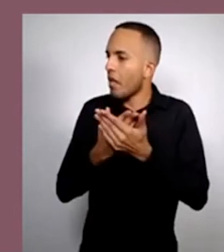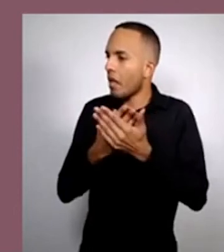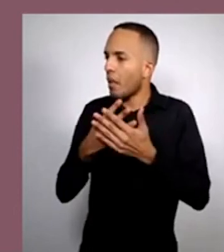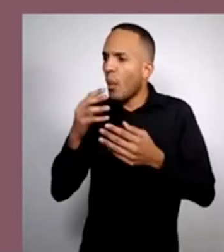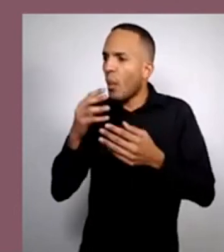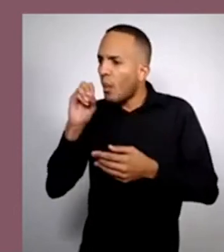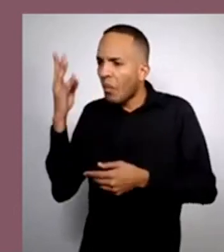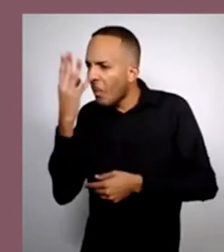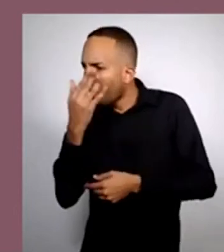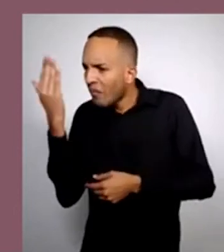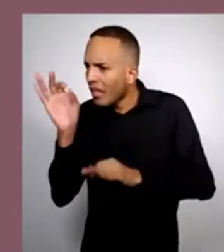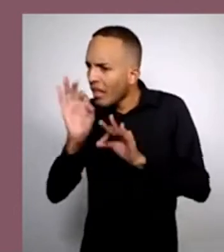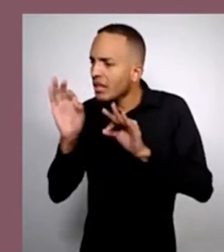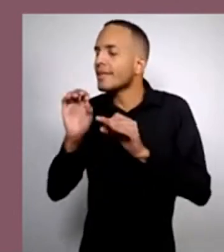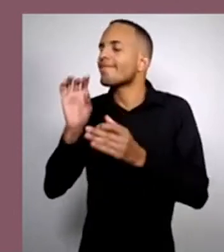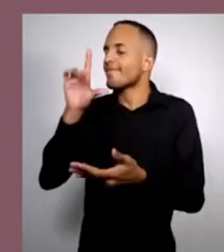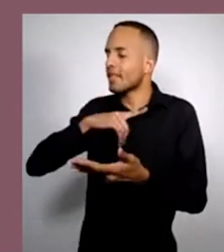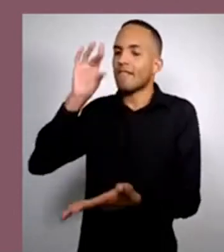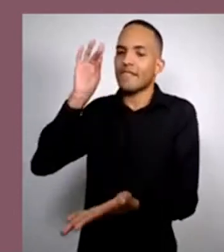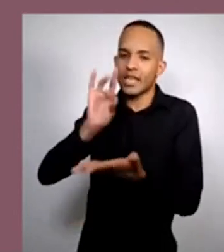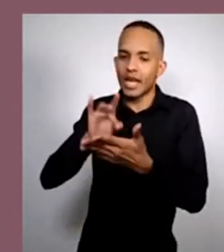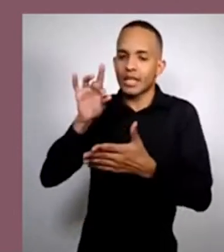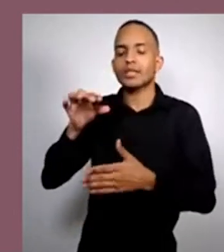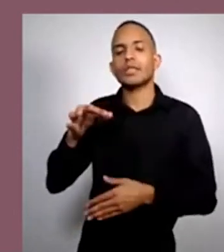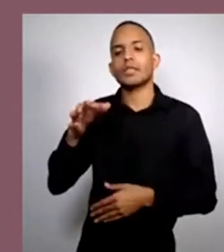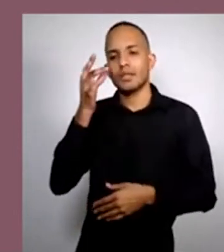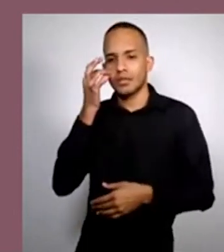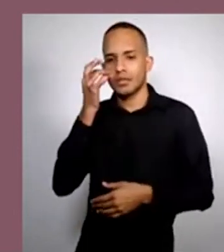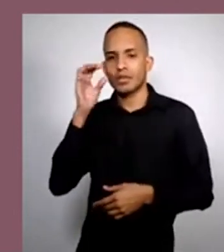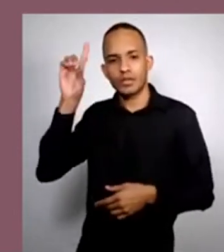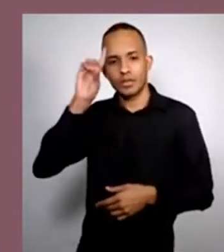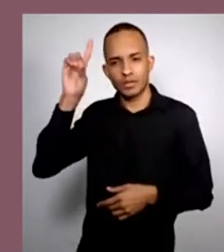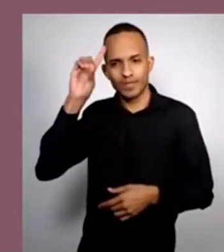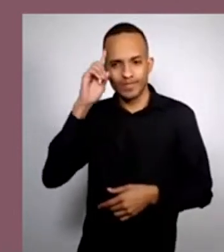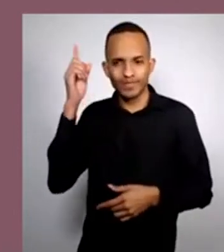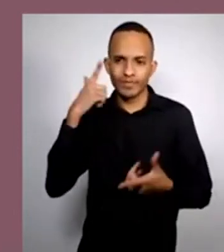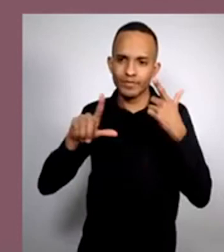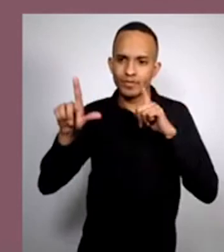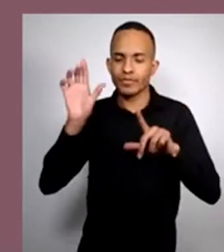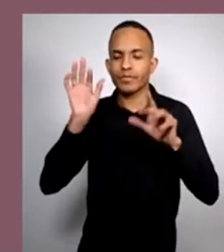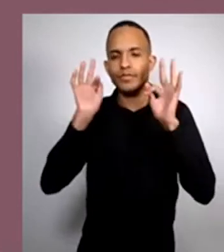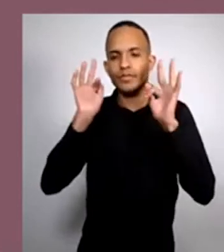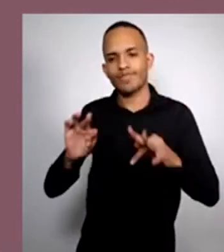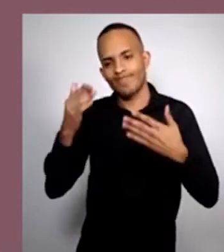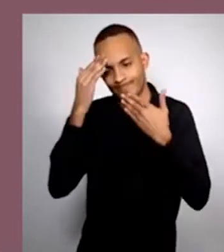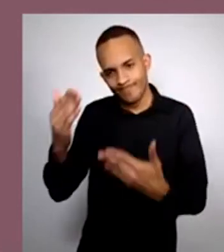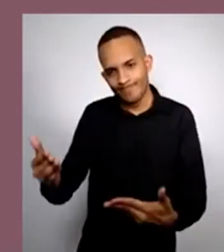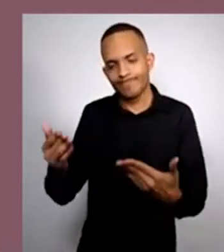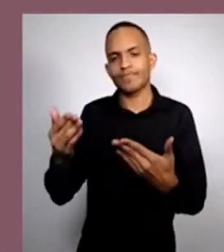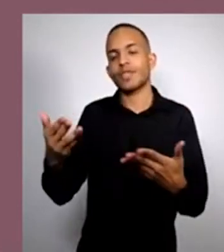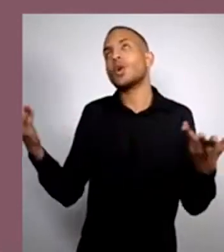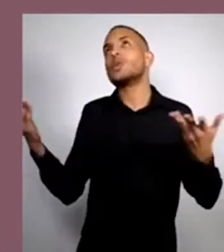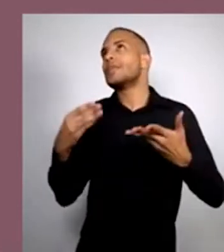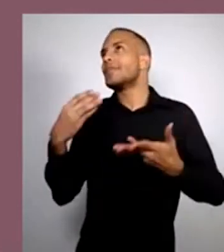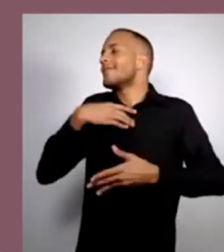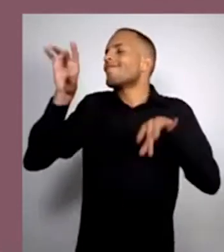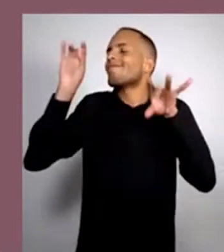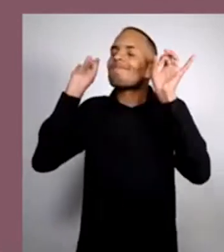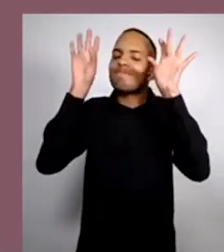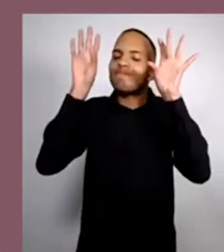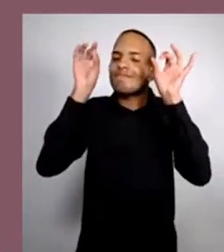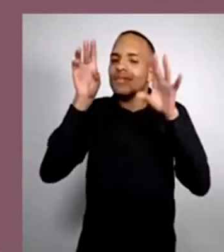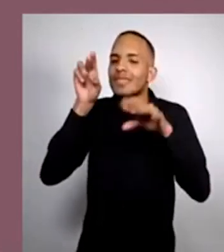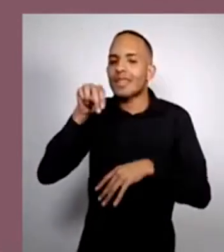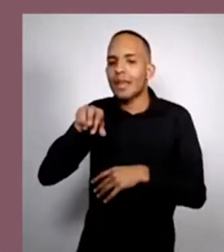é prática. Convido a todos a fazer isso todos os dias. E termino por aqui agradecendo a honra de dividir essa mesa com a Naruna,